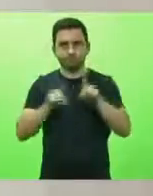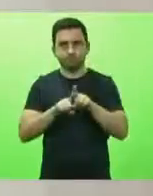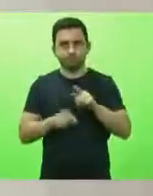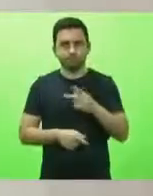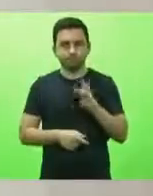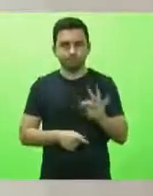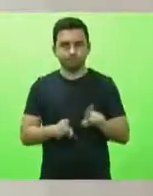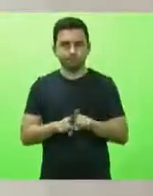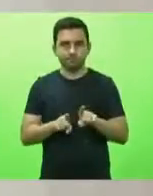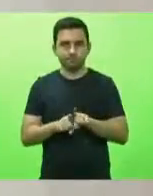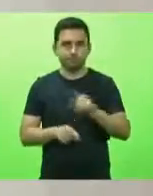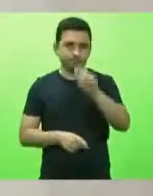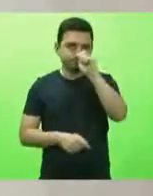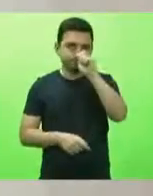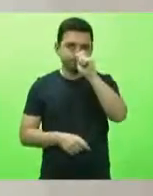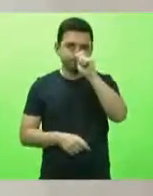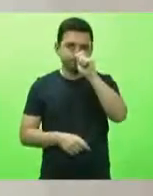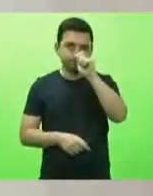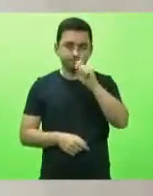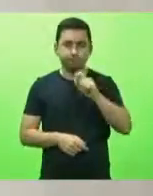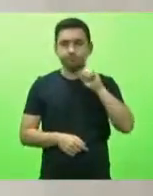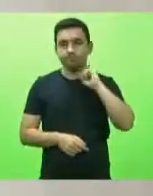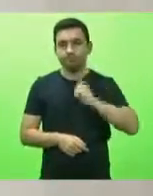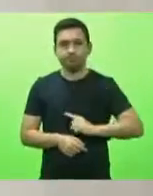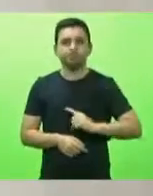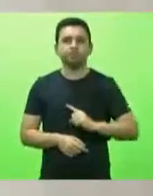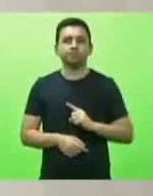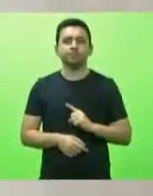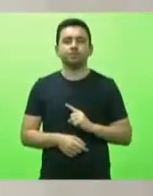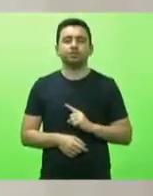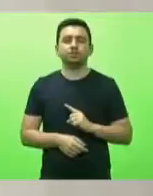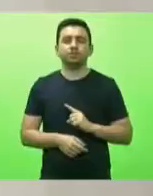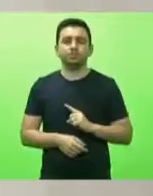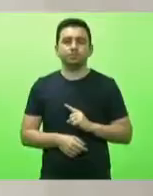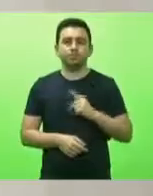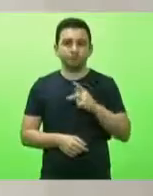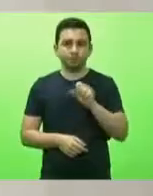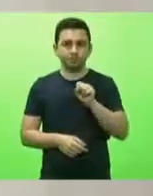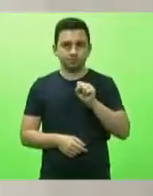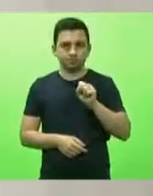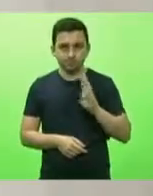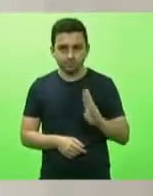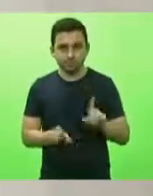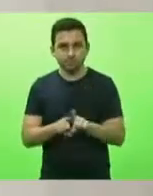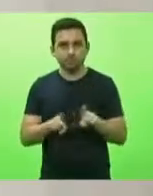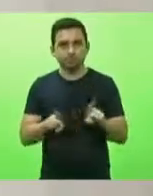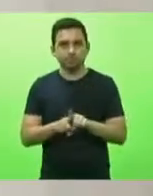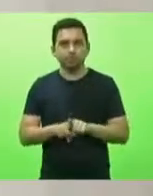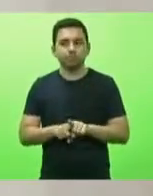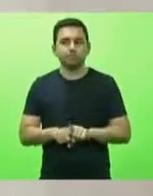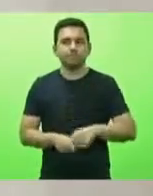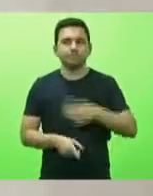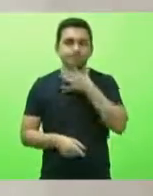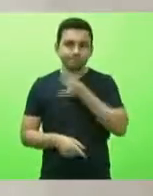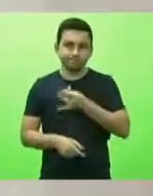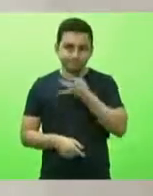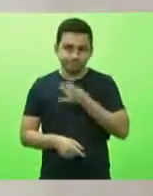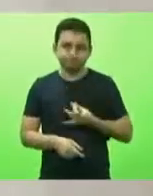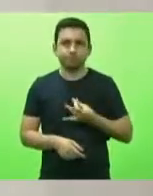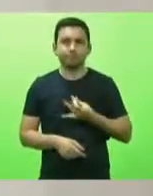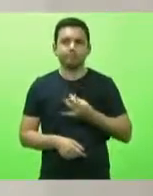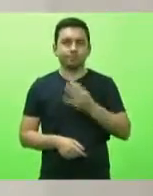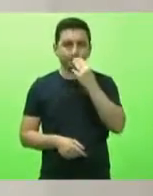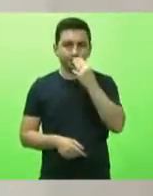e Silvio Drevic, Bloco PP e PSB, Valdir Cobalcini e Moacir Sopelsa, Bloco MDB